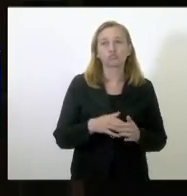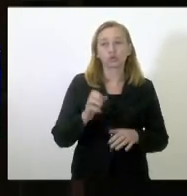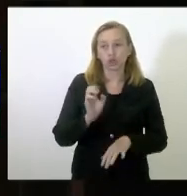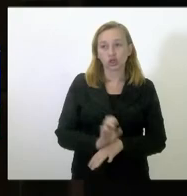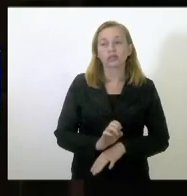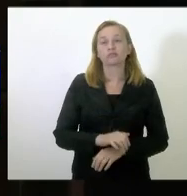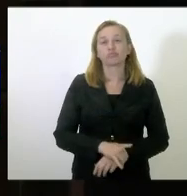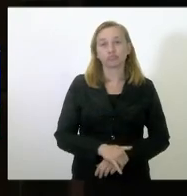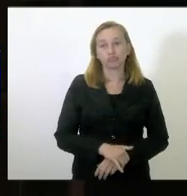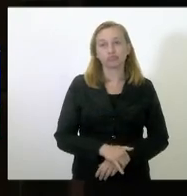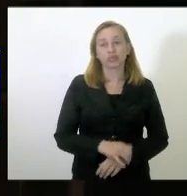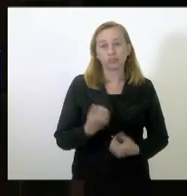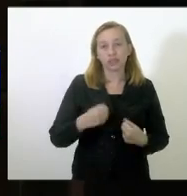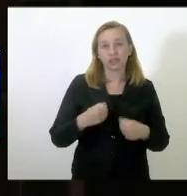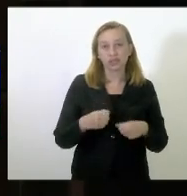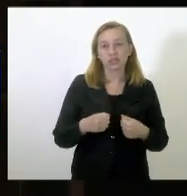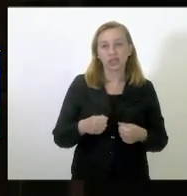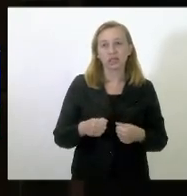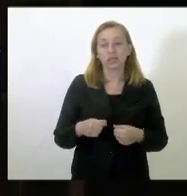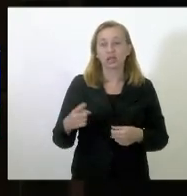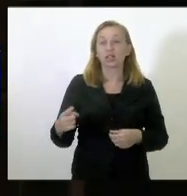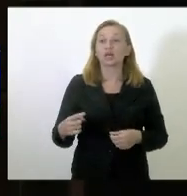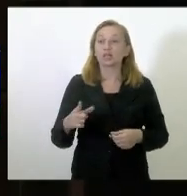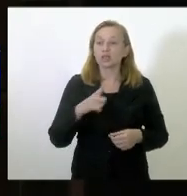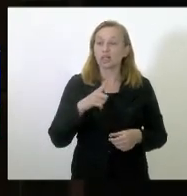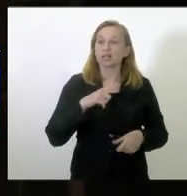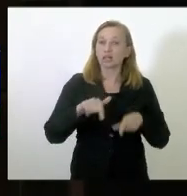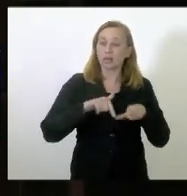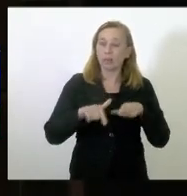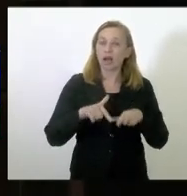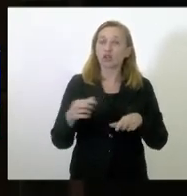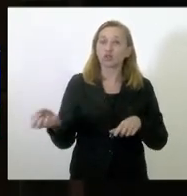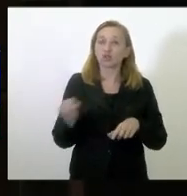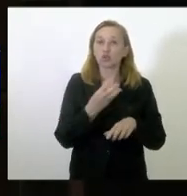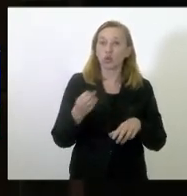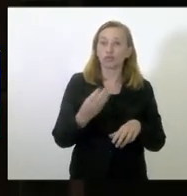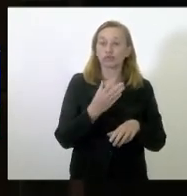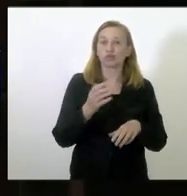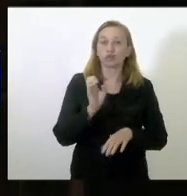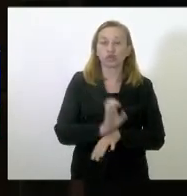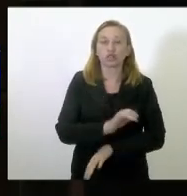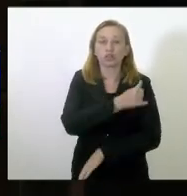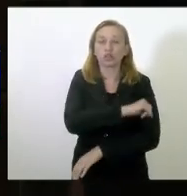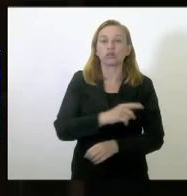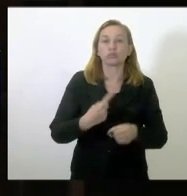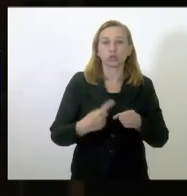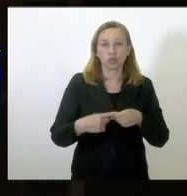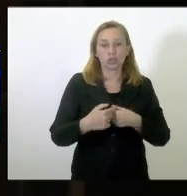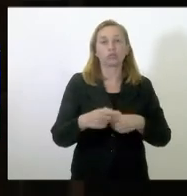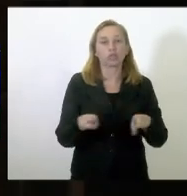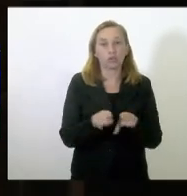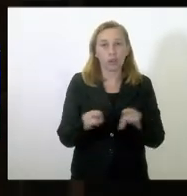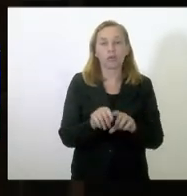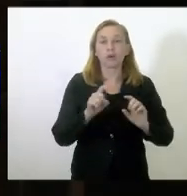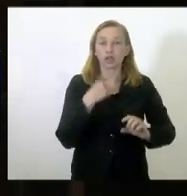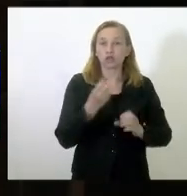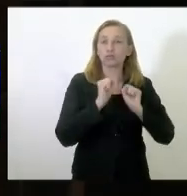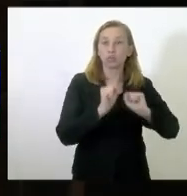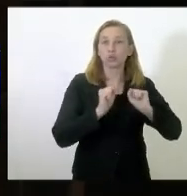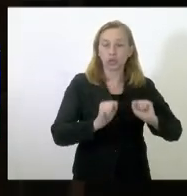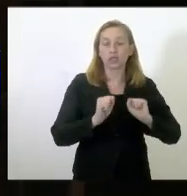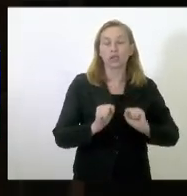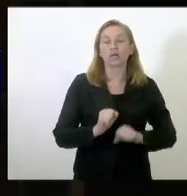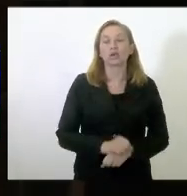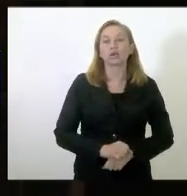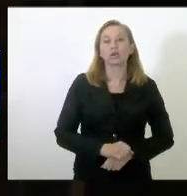Nós temos que tentar atrair emprego para cá, para o Estado do Rio, atrair emprego para os municípios, para que a gente